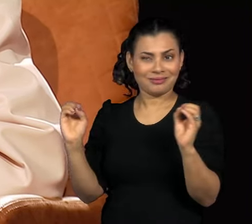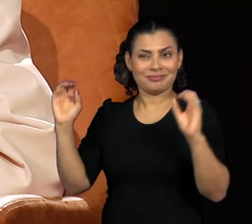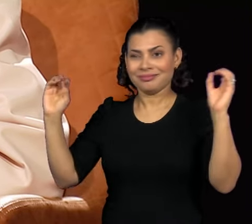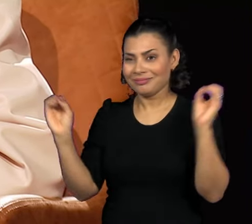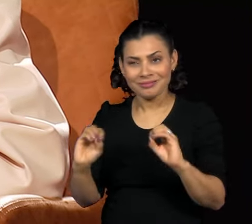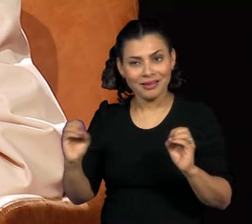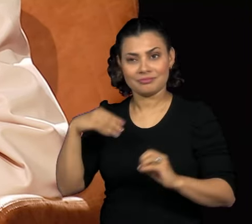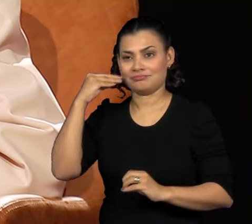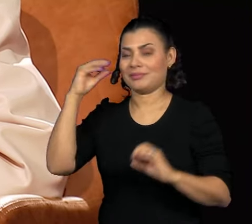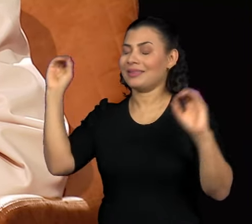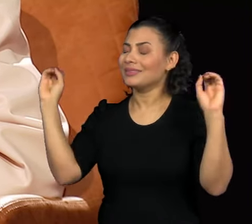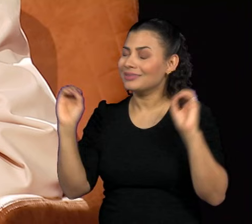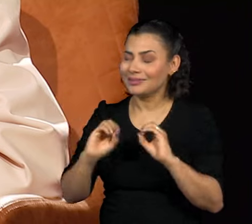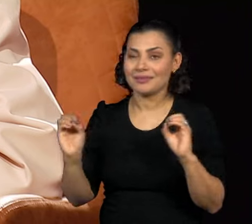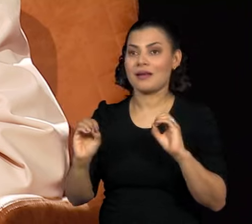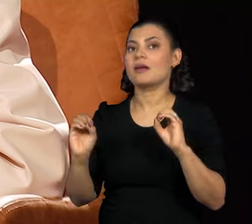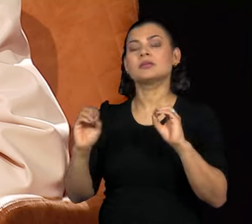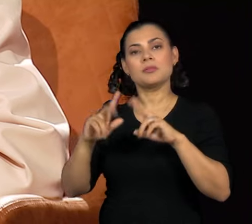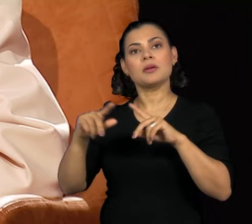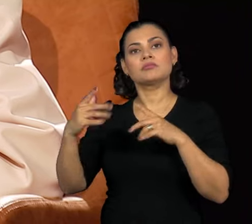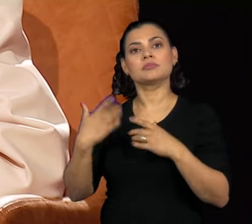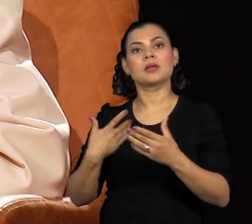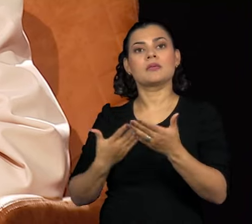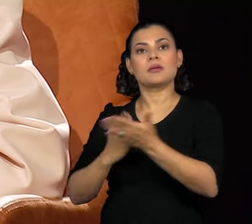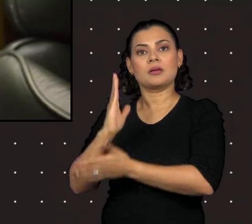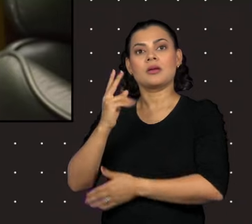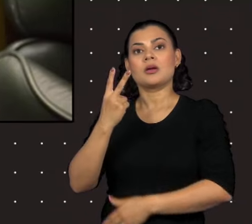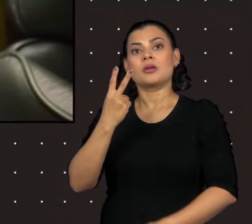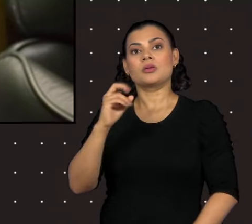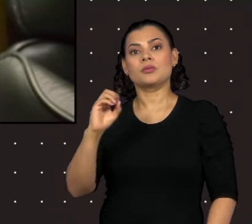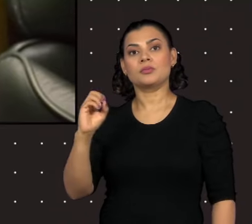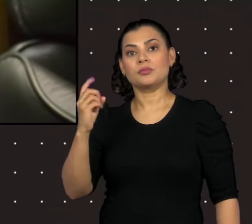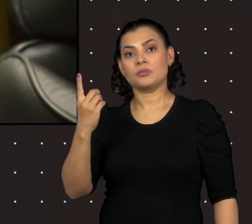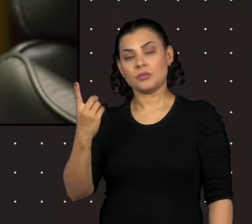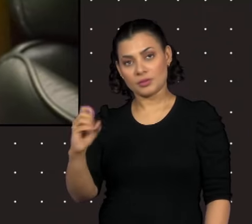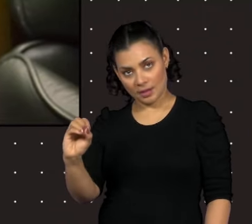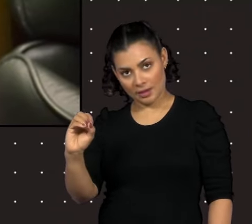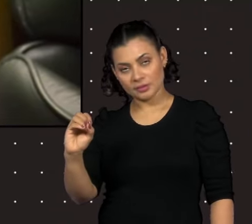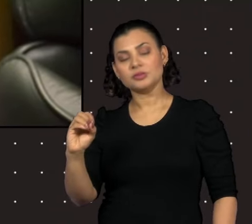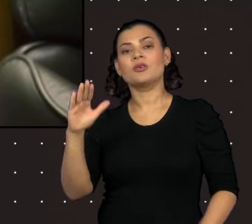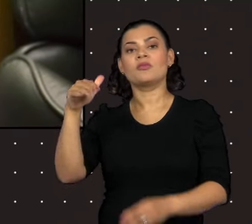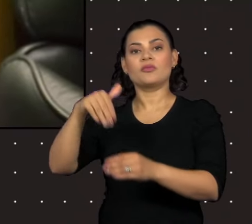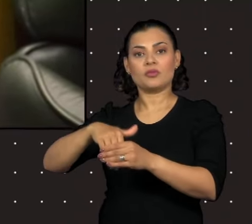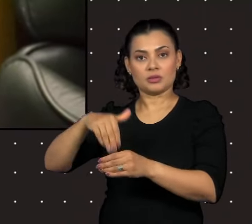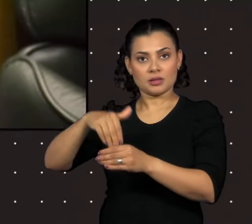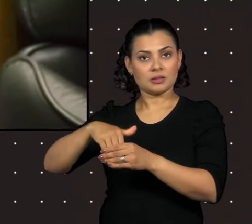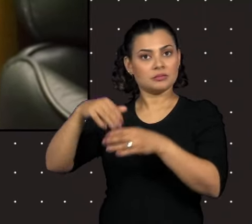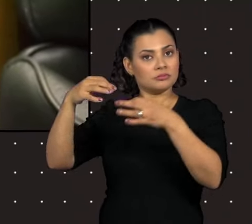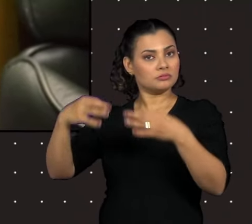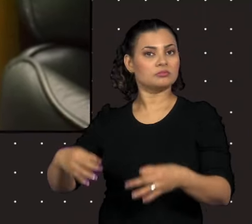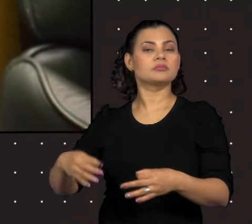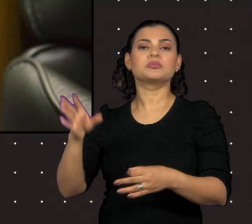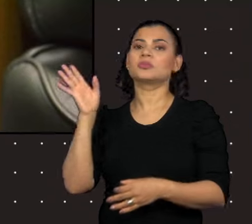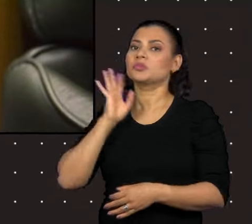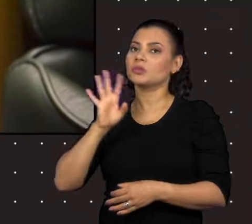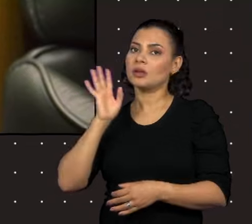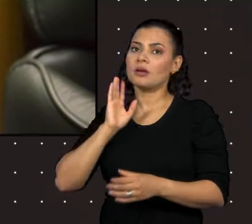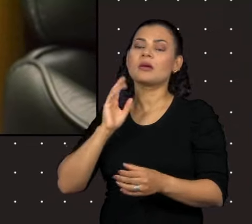absolutamente. Então, eu fui eleita em 2010, uma votação muito, muito legal,